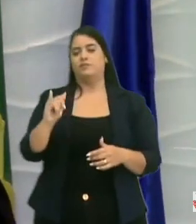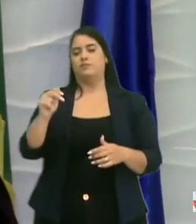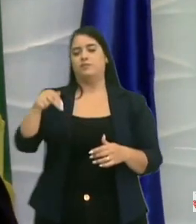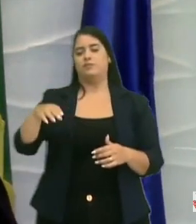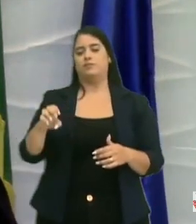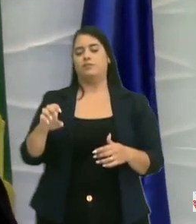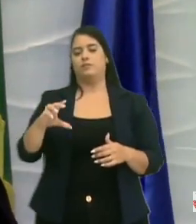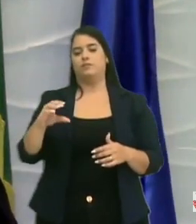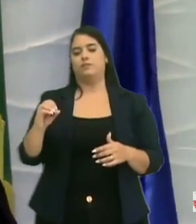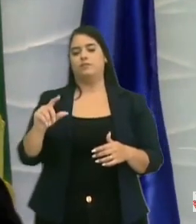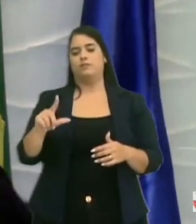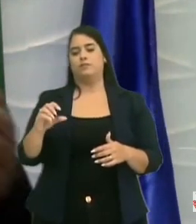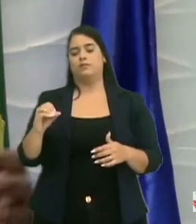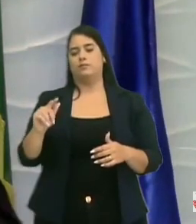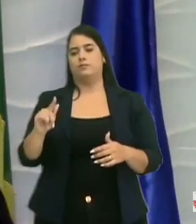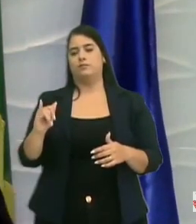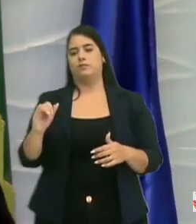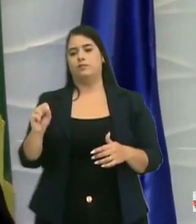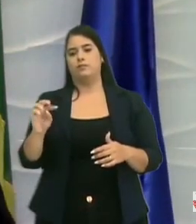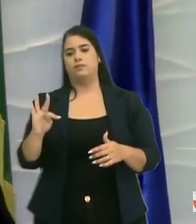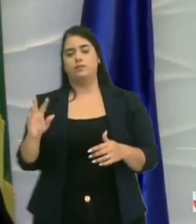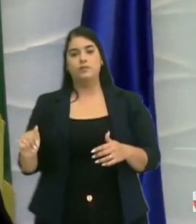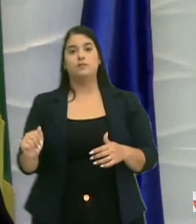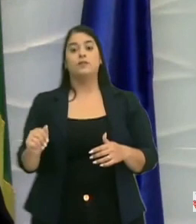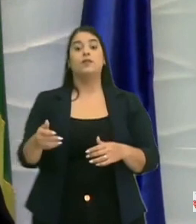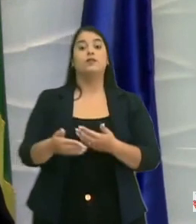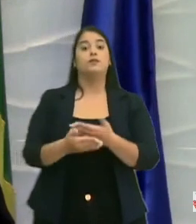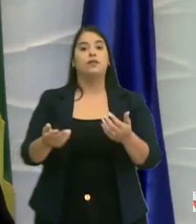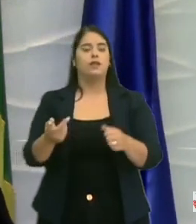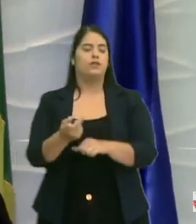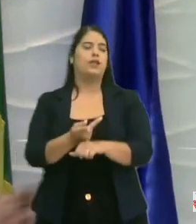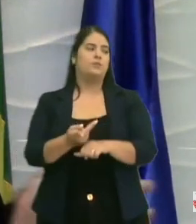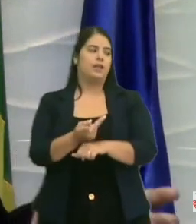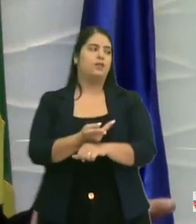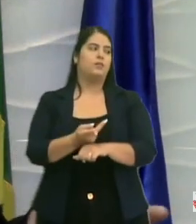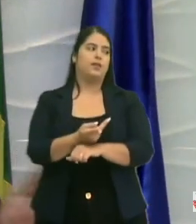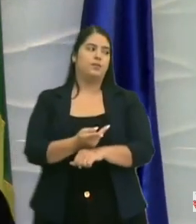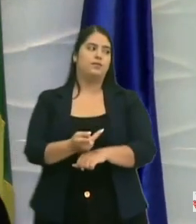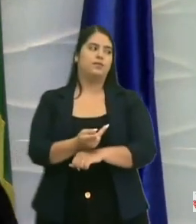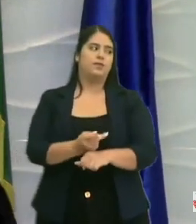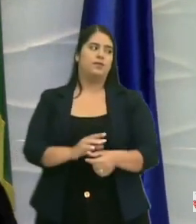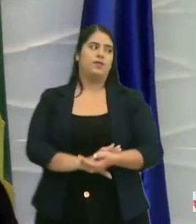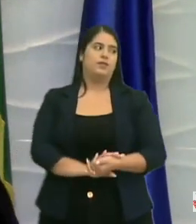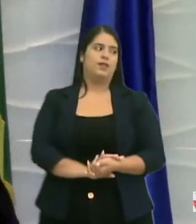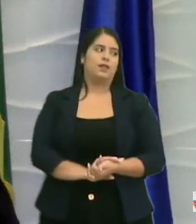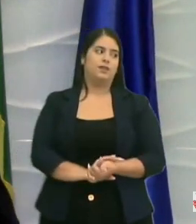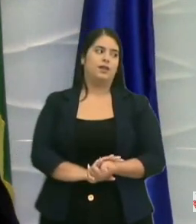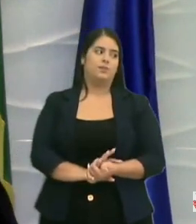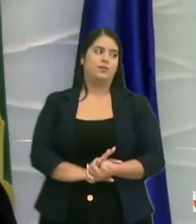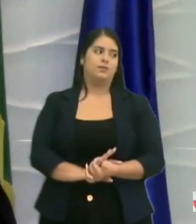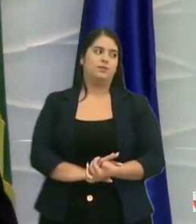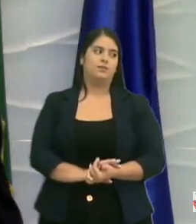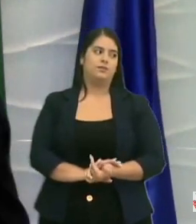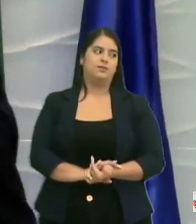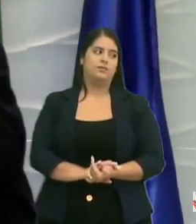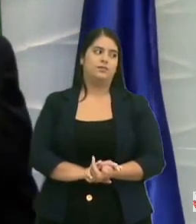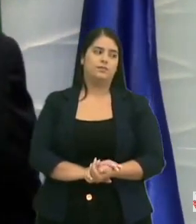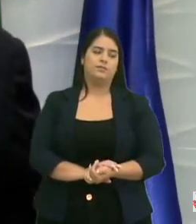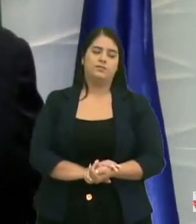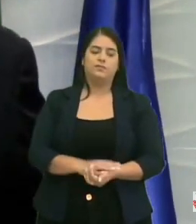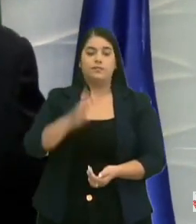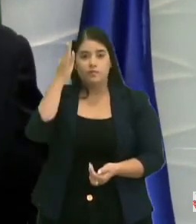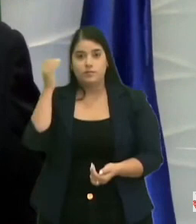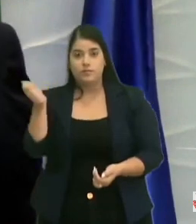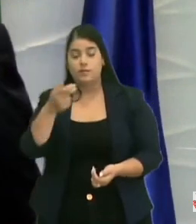atendendo, vocês procurem, não é? Que será atendida. E eu sei que tem muitas